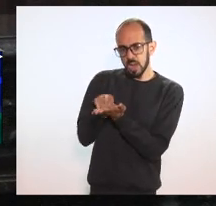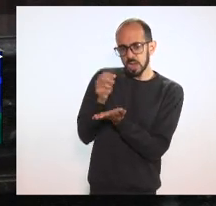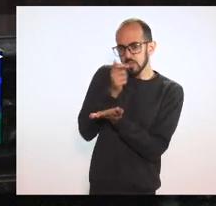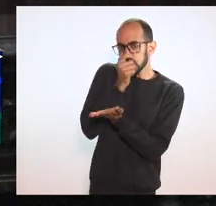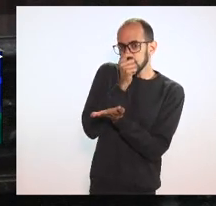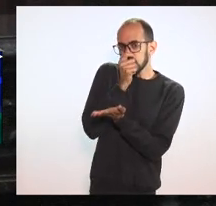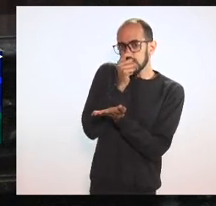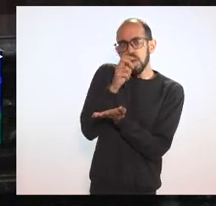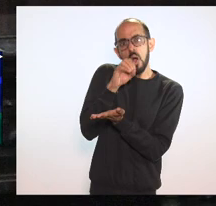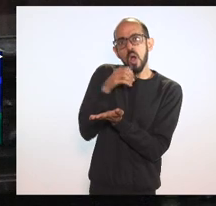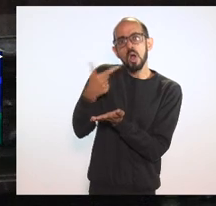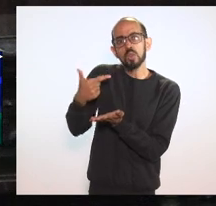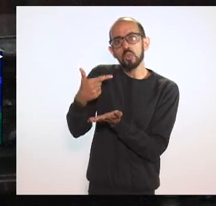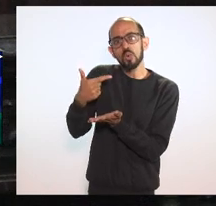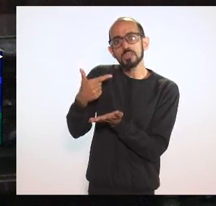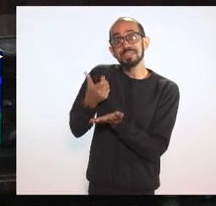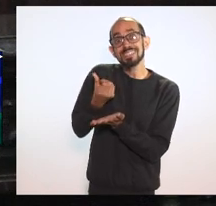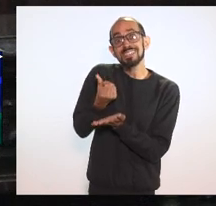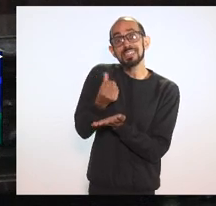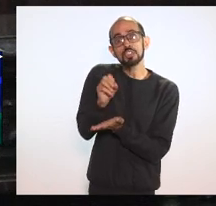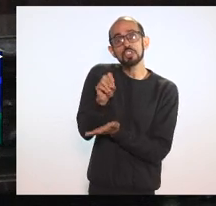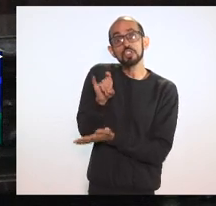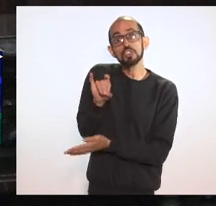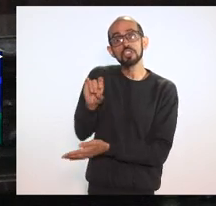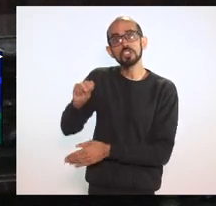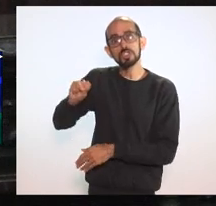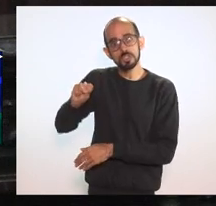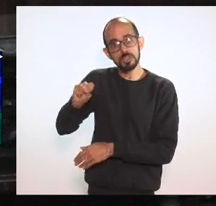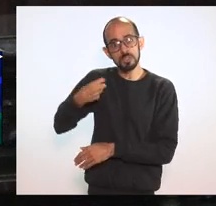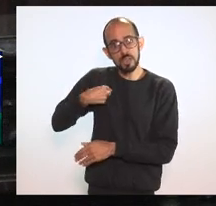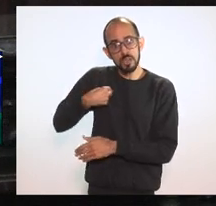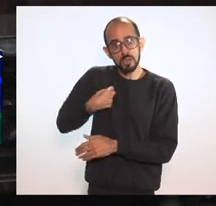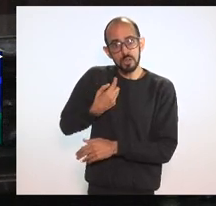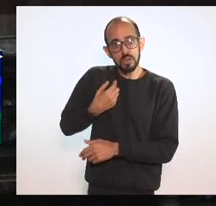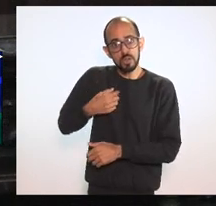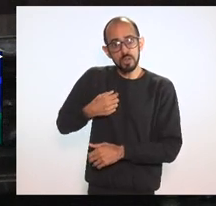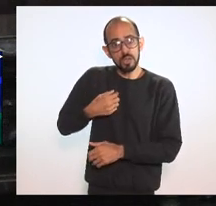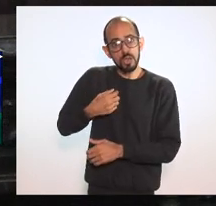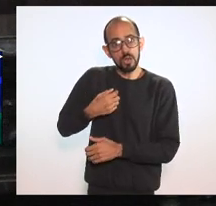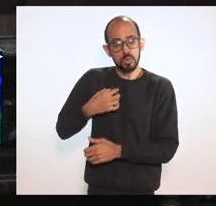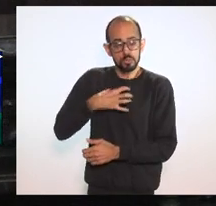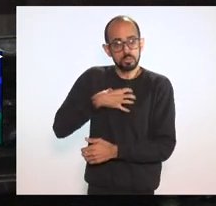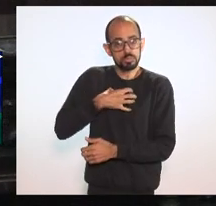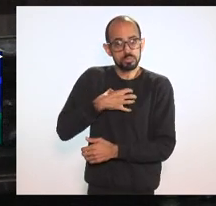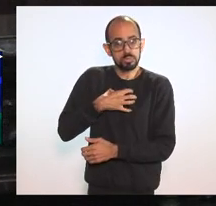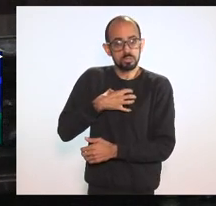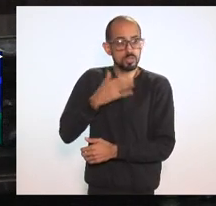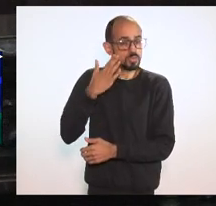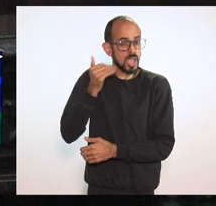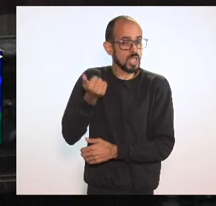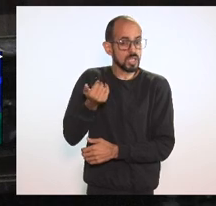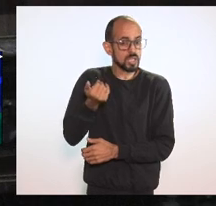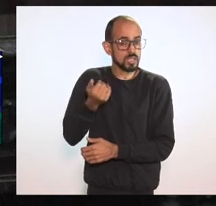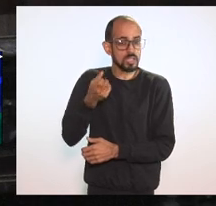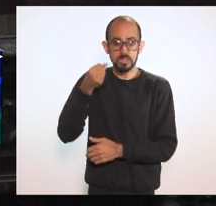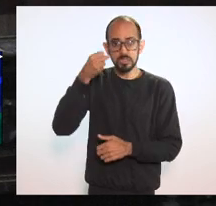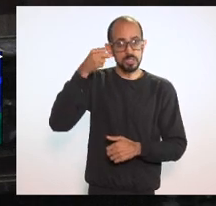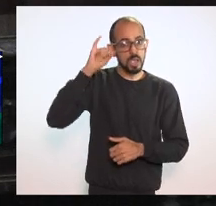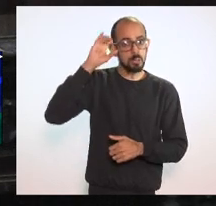eu não isso não é brincadeira para quem ficou no hospital como eu imaginar as pessoas sem oxigênio